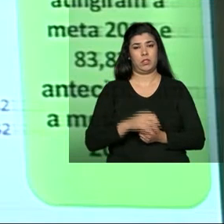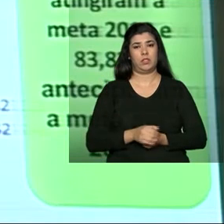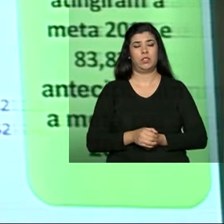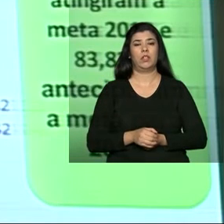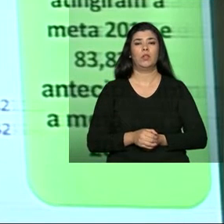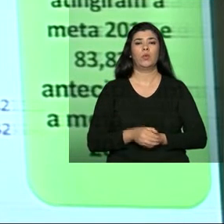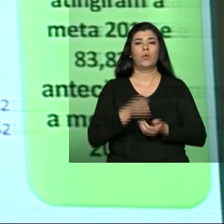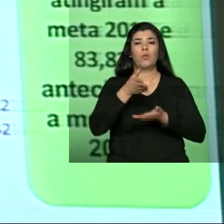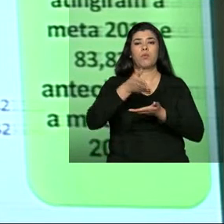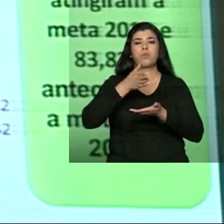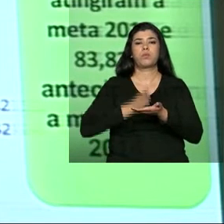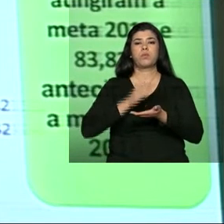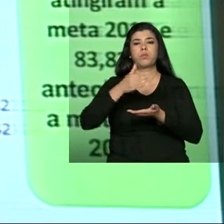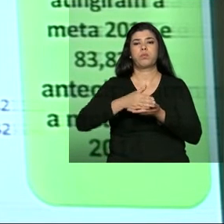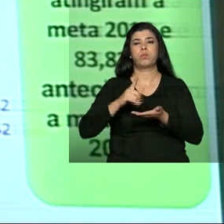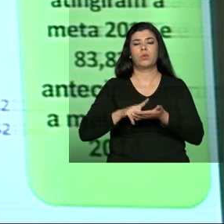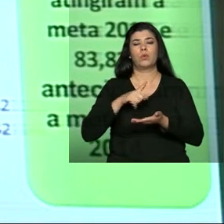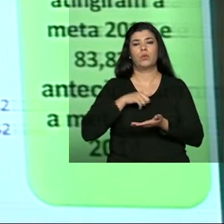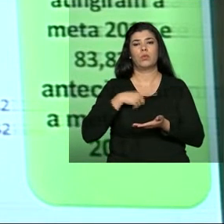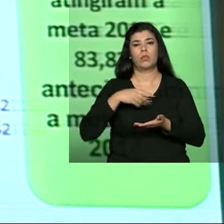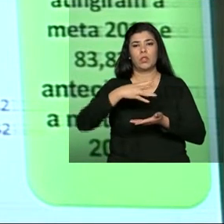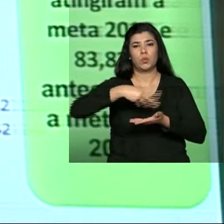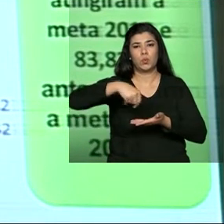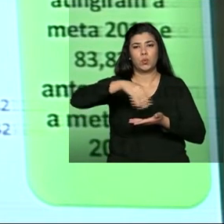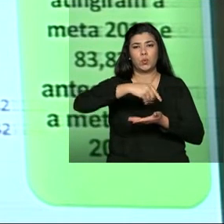passar, sendo